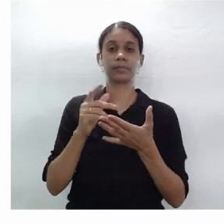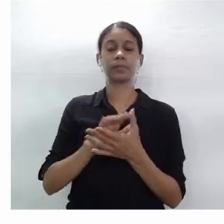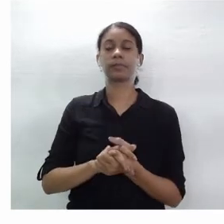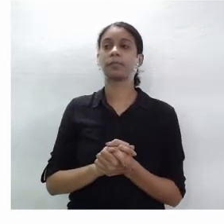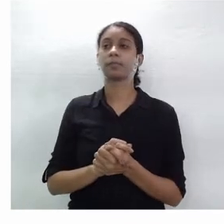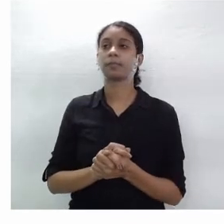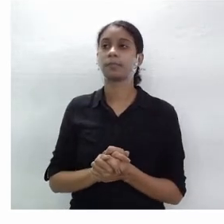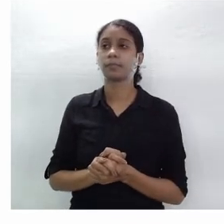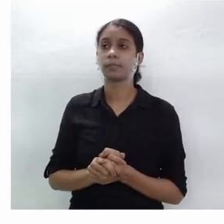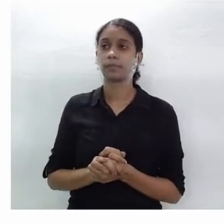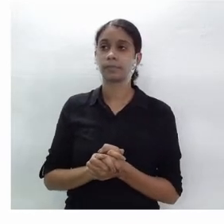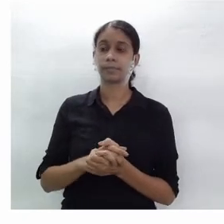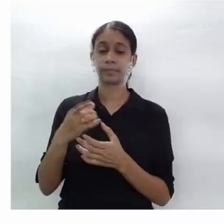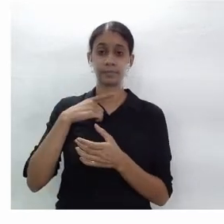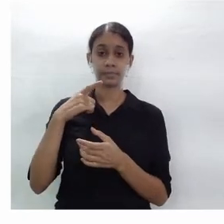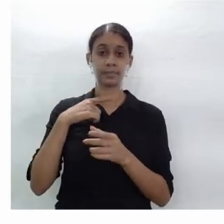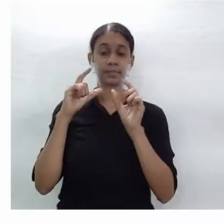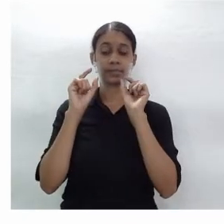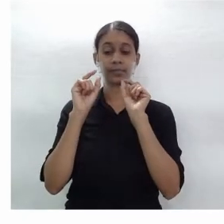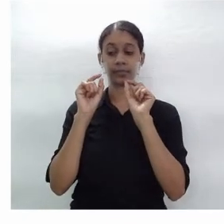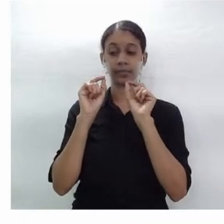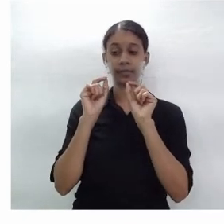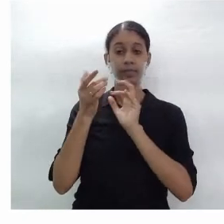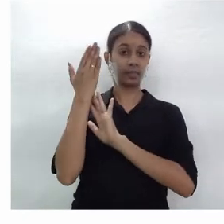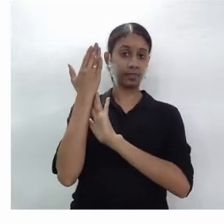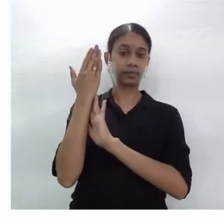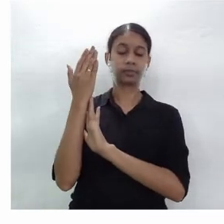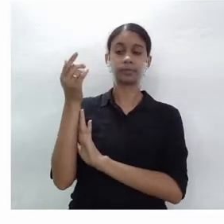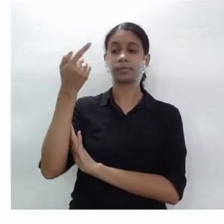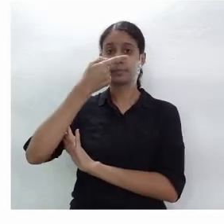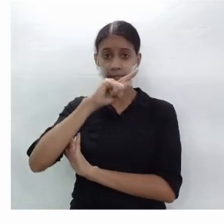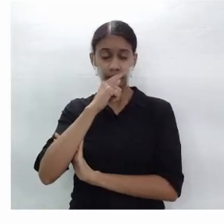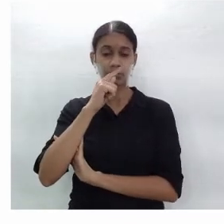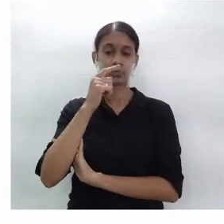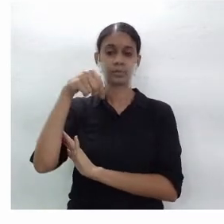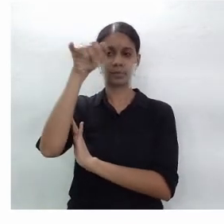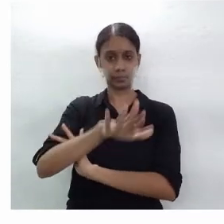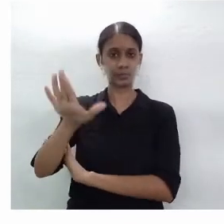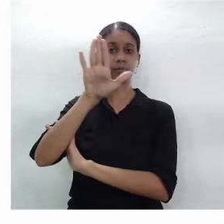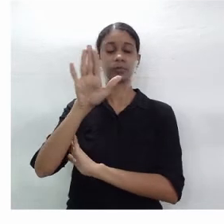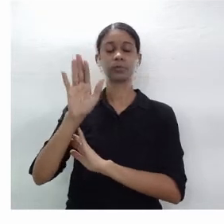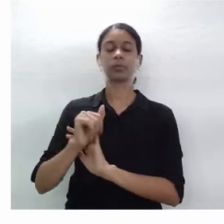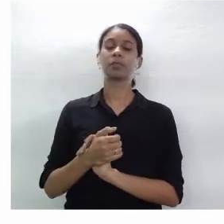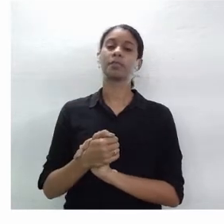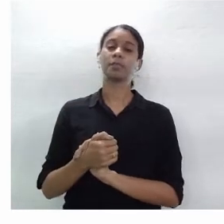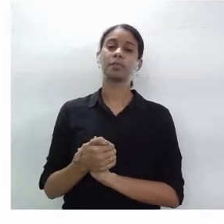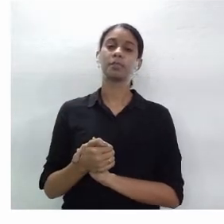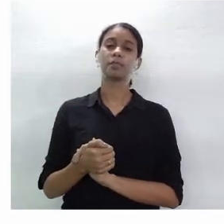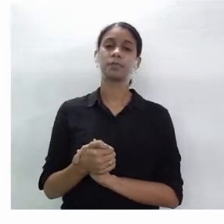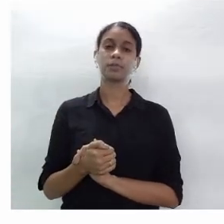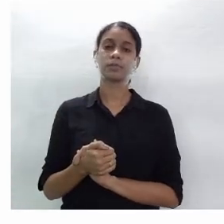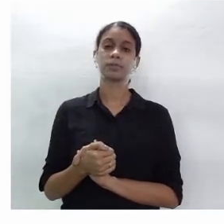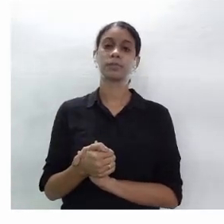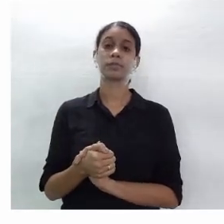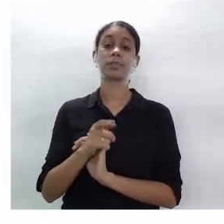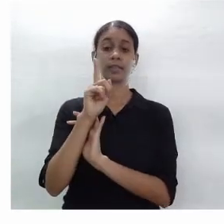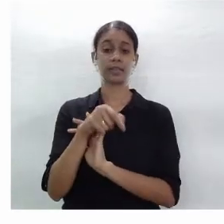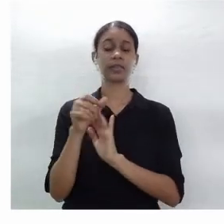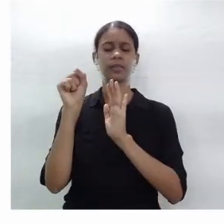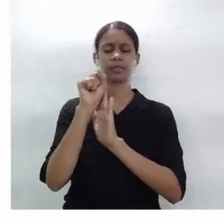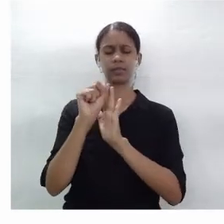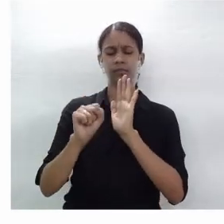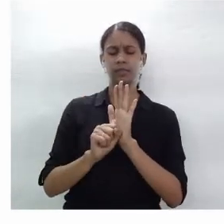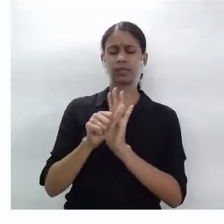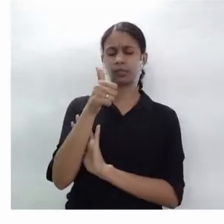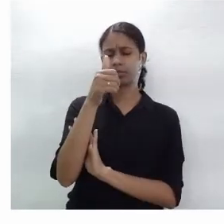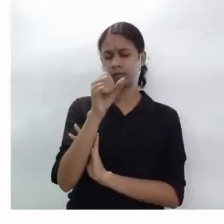Tá? O regime da cana-de-açúcar no Nordeste do Brasil, que se tornou nesse período do século